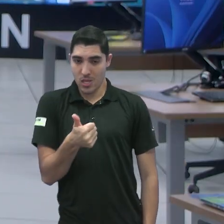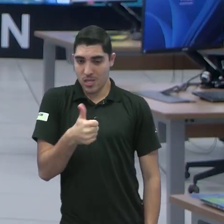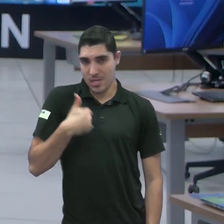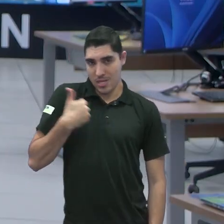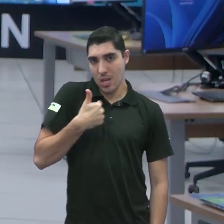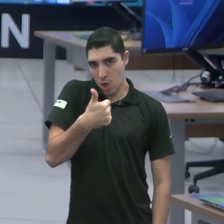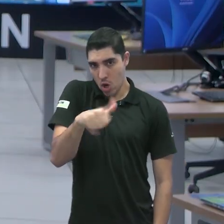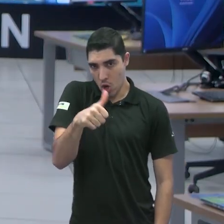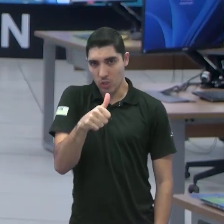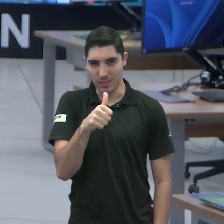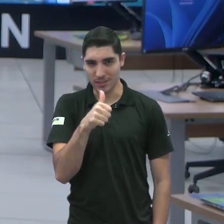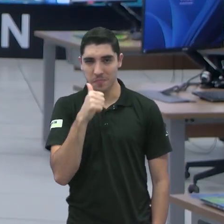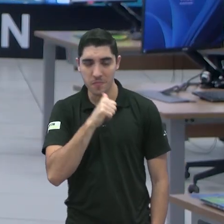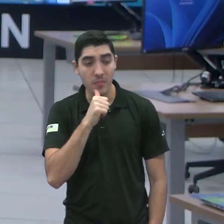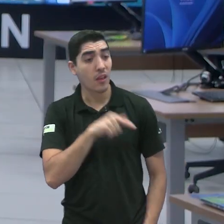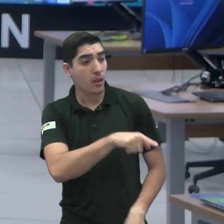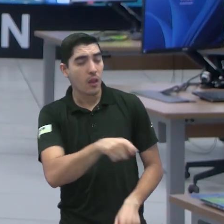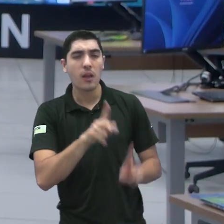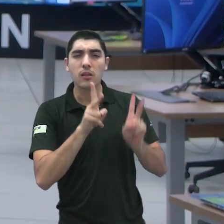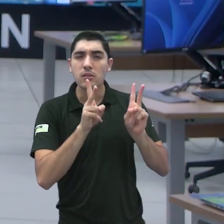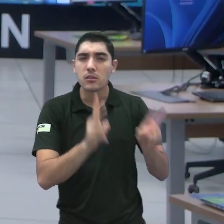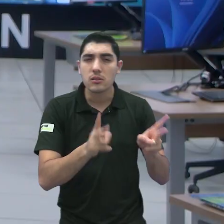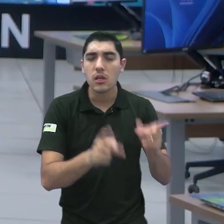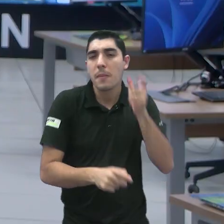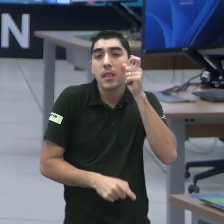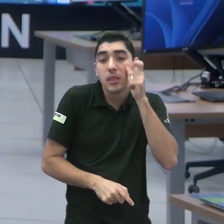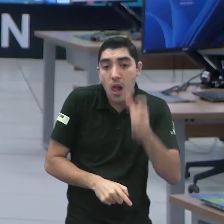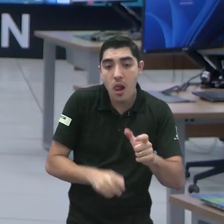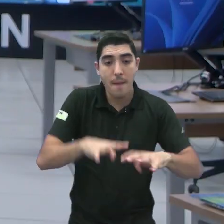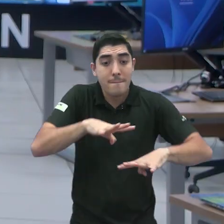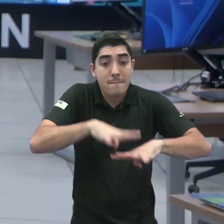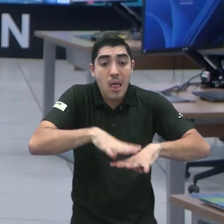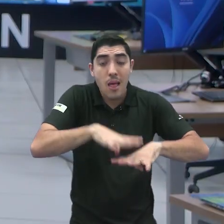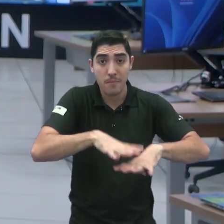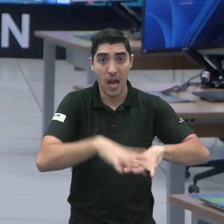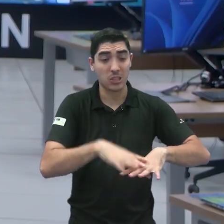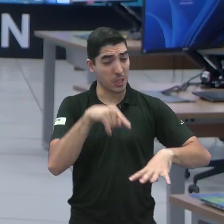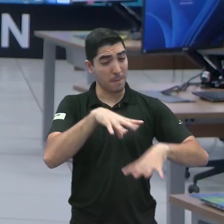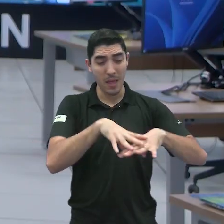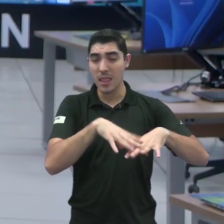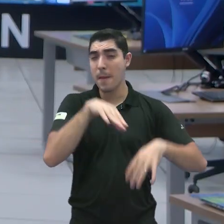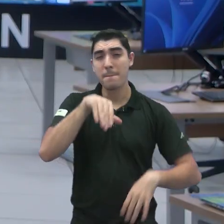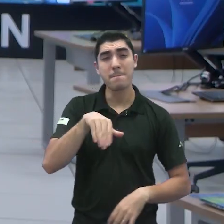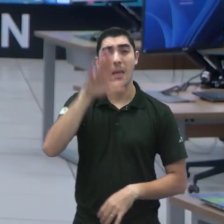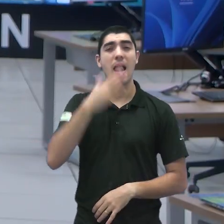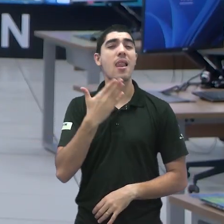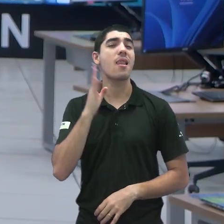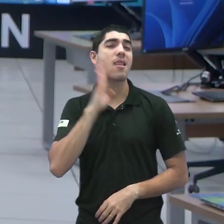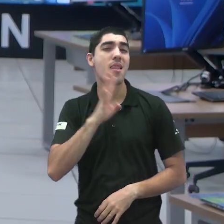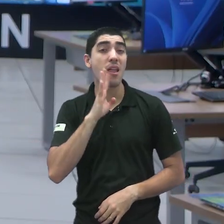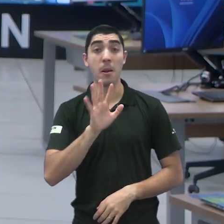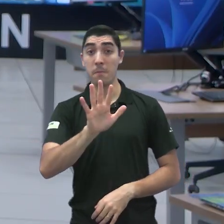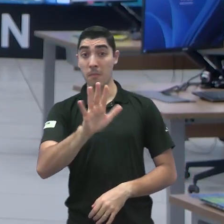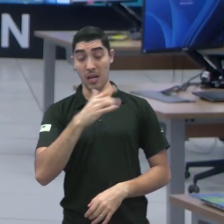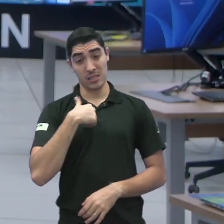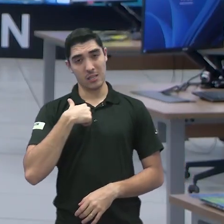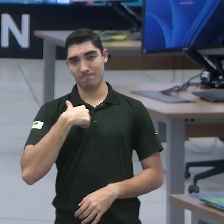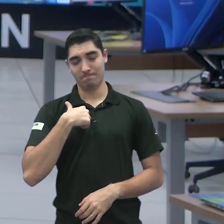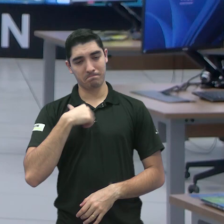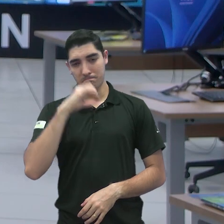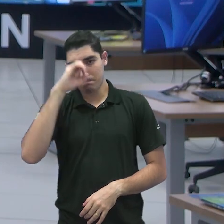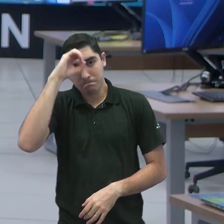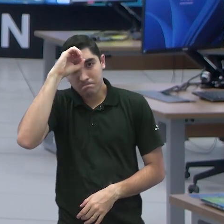colegas, elas sempre têm muito interesse em matemática. A matemática normalmente é apontada como a matéria mais legal. Eu realmente não faço a menor ideia